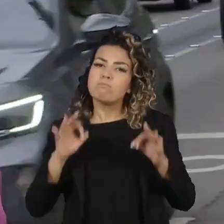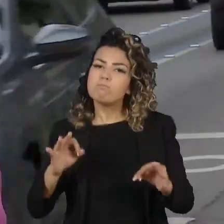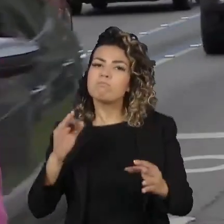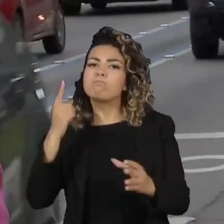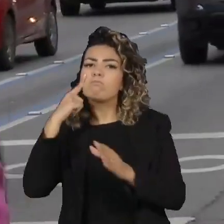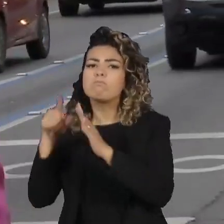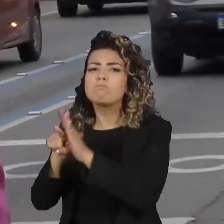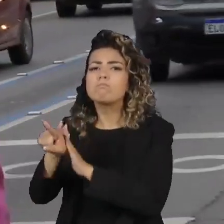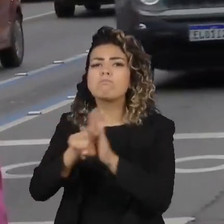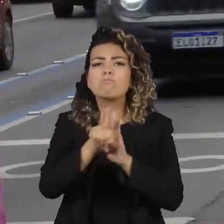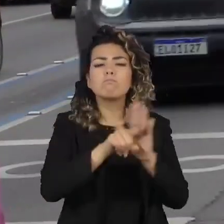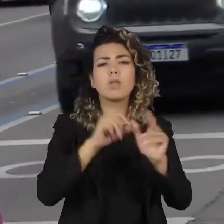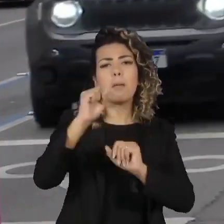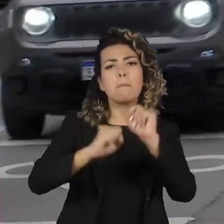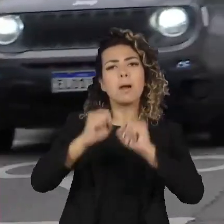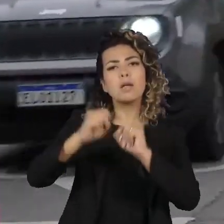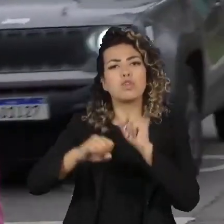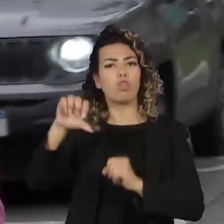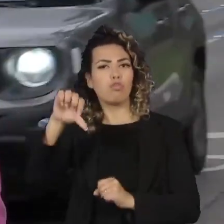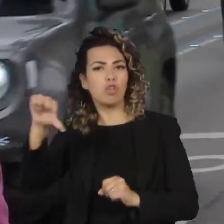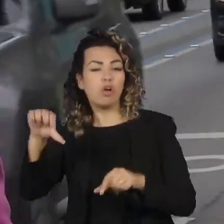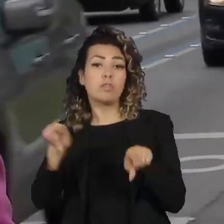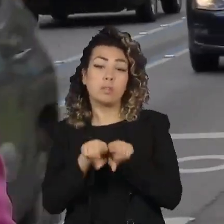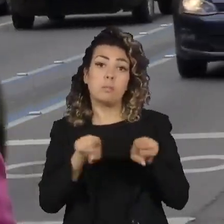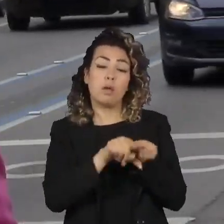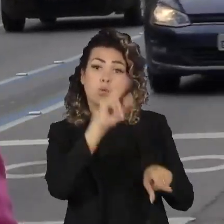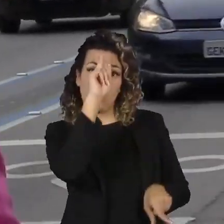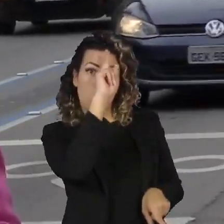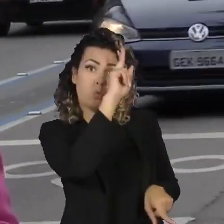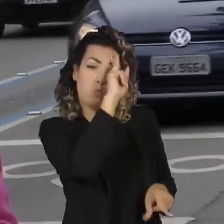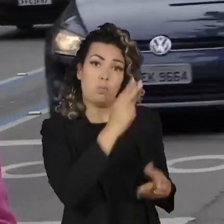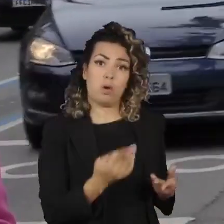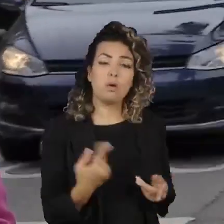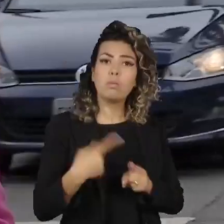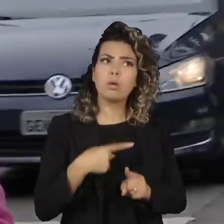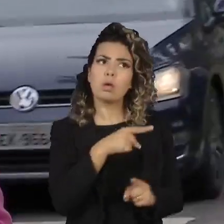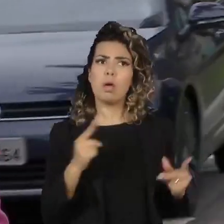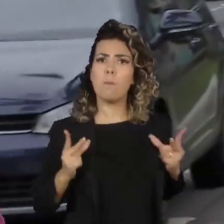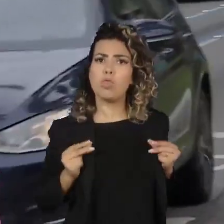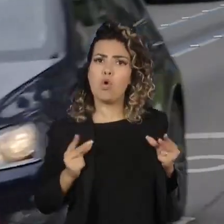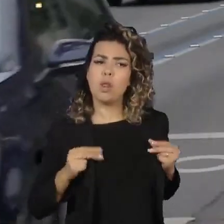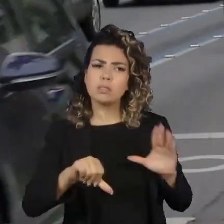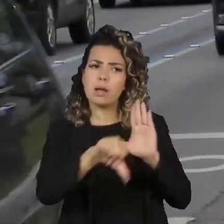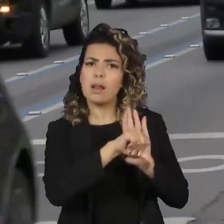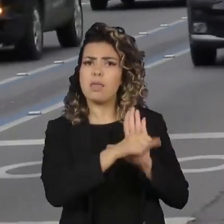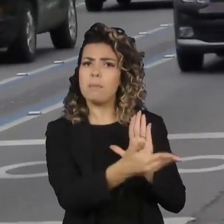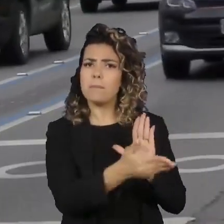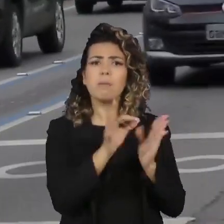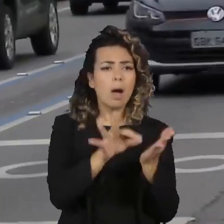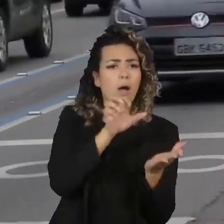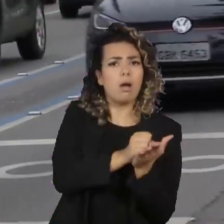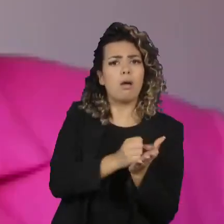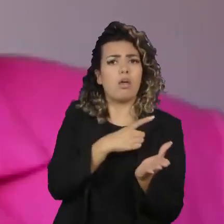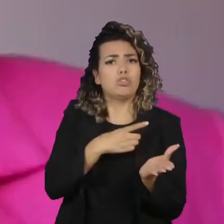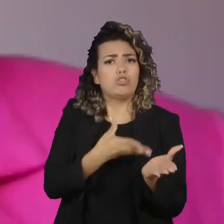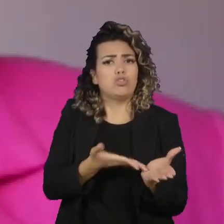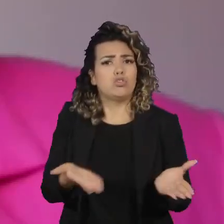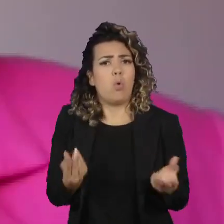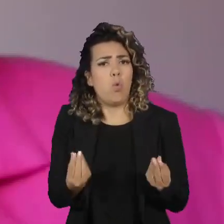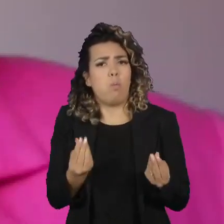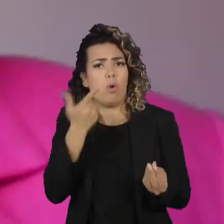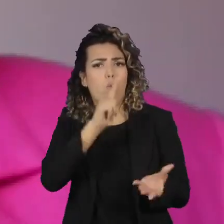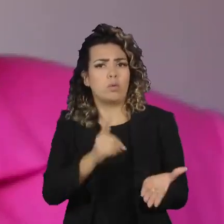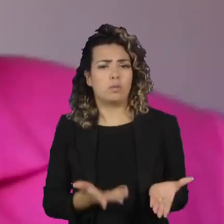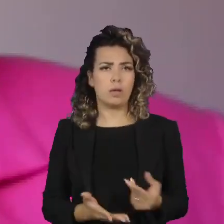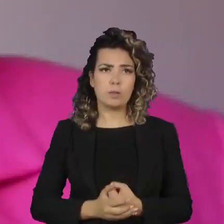empresas 99 e Uber por condutas criminosas praticadas por motoristas que são registrados nas plataformas. O inquérito